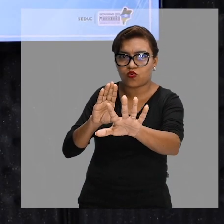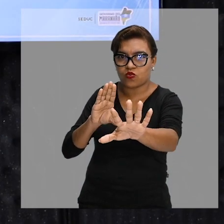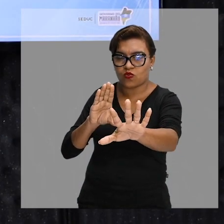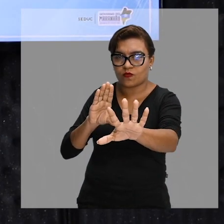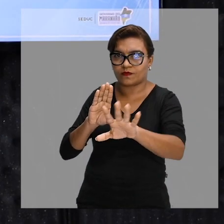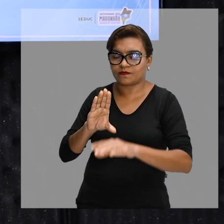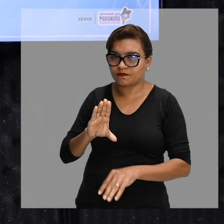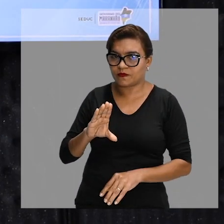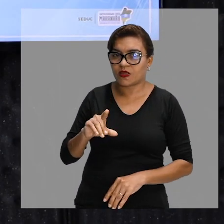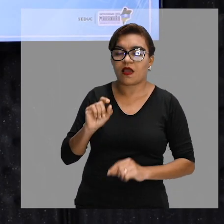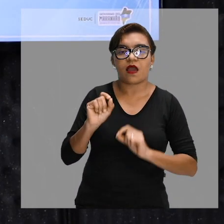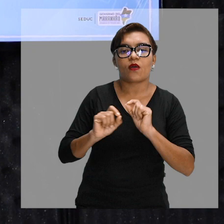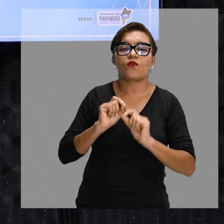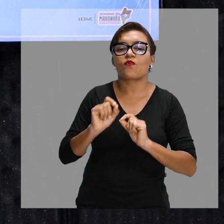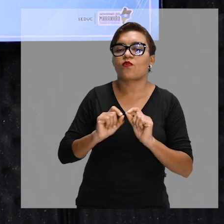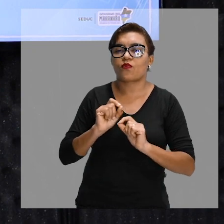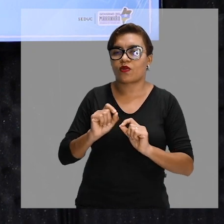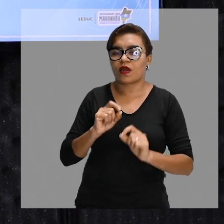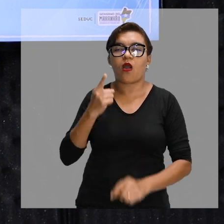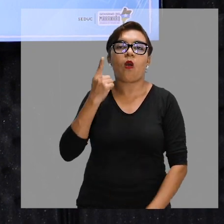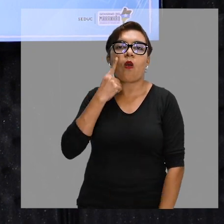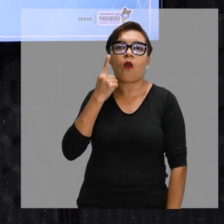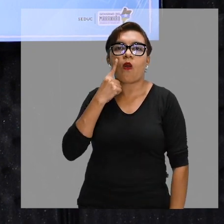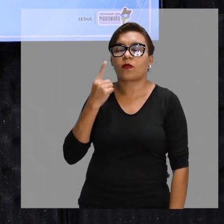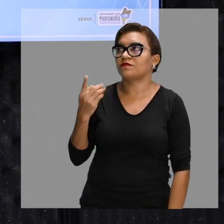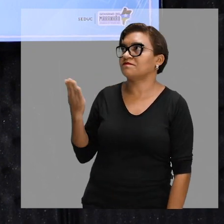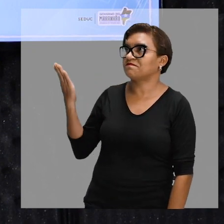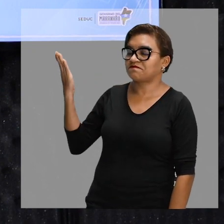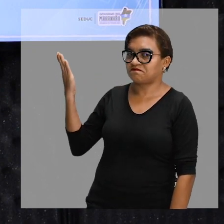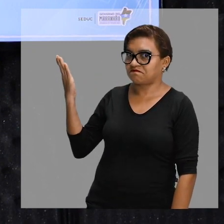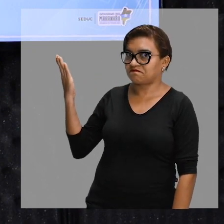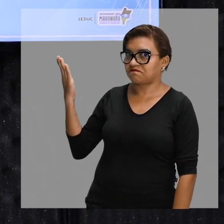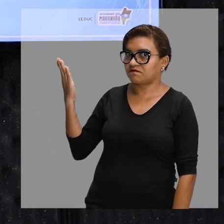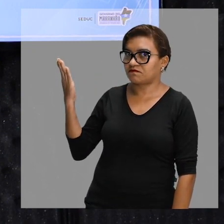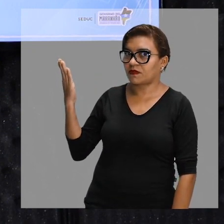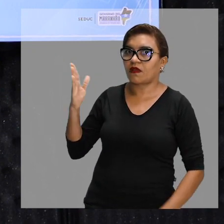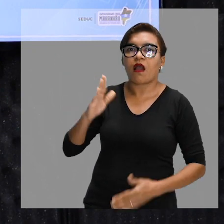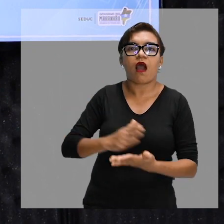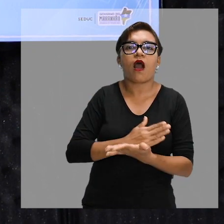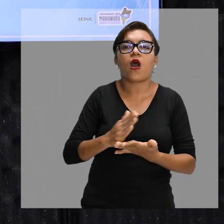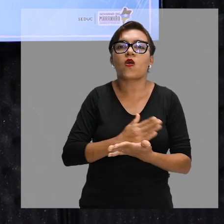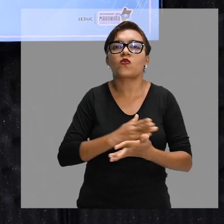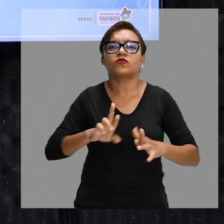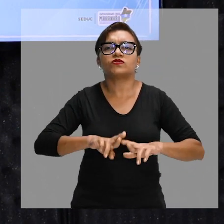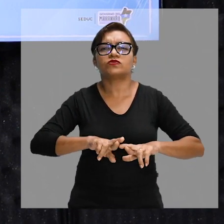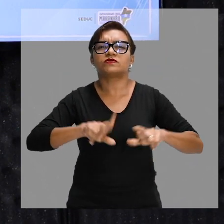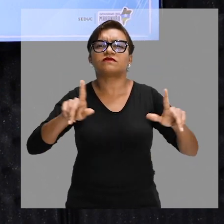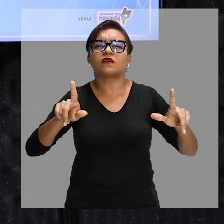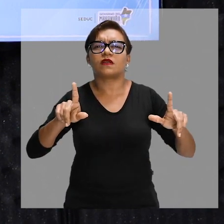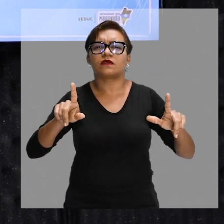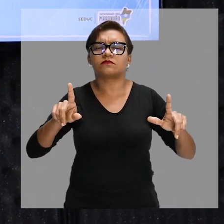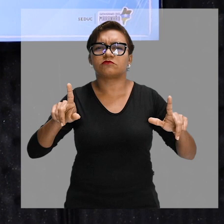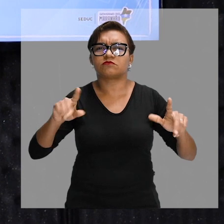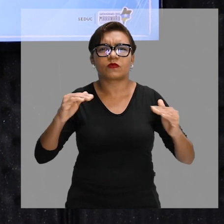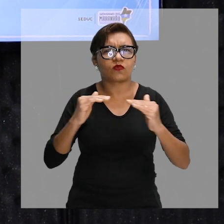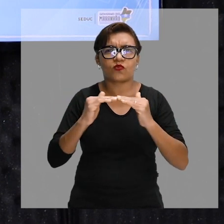o feixe ou pincel de luz divergente. Divergente vem de divergir, ou